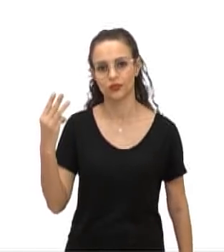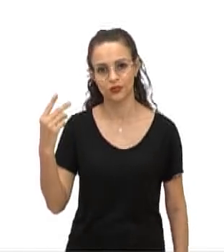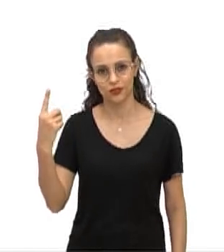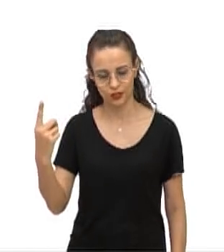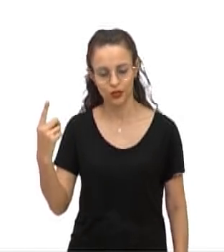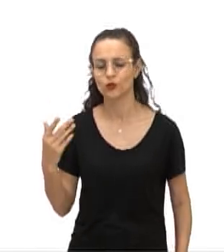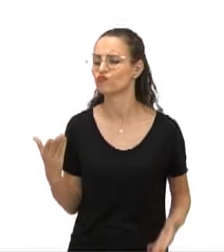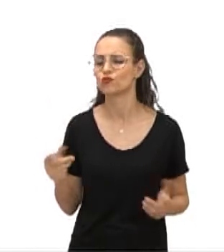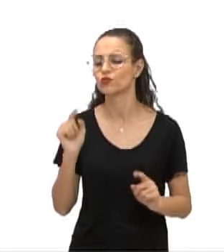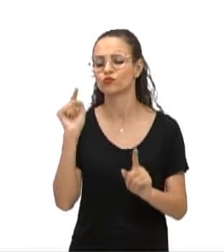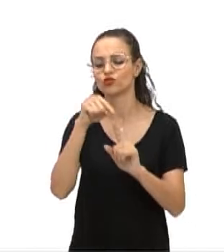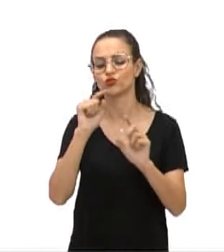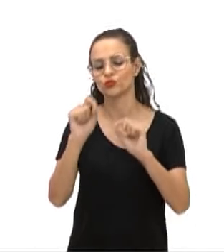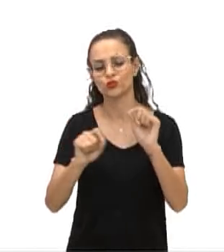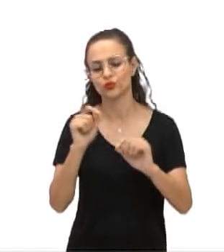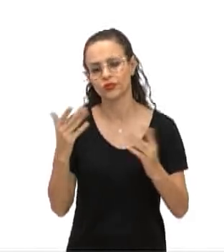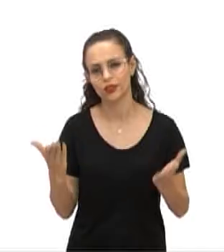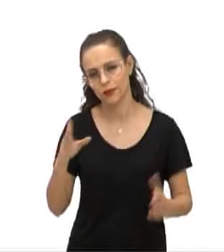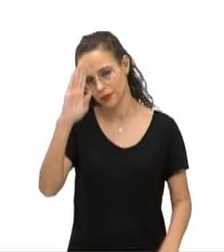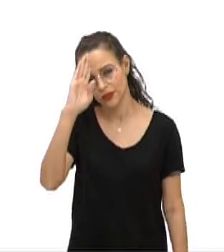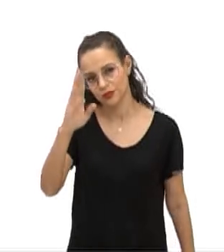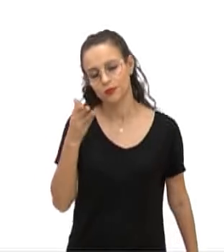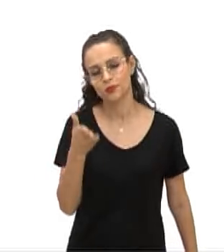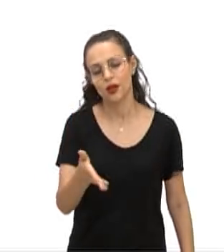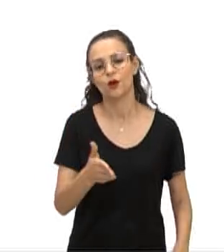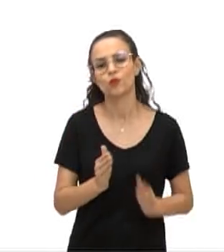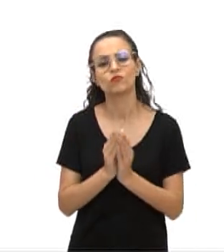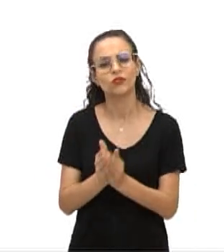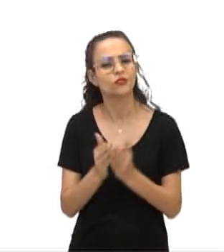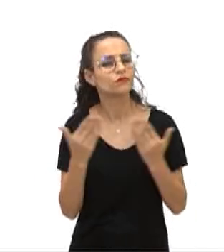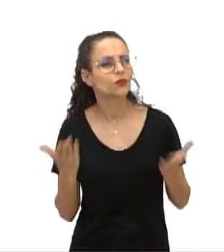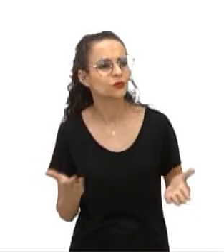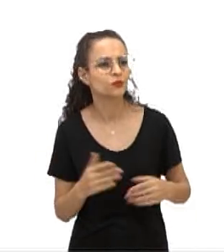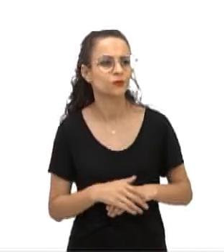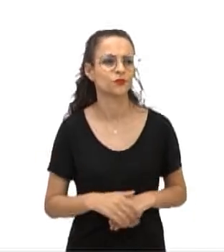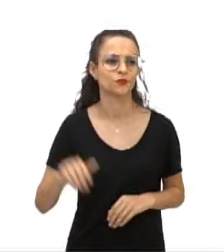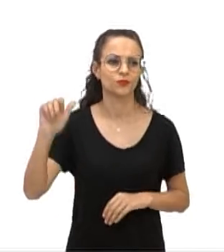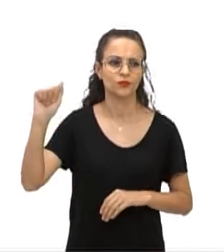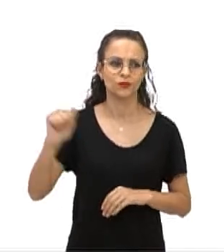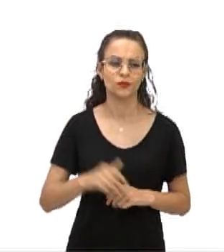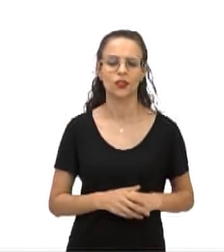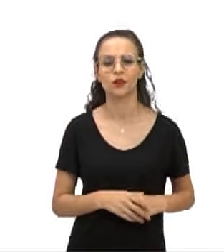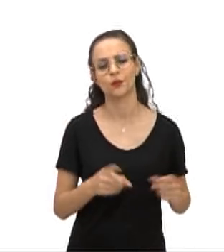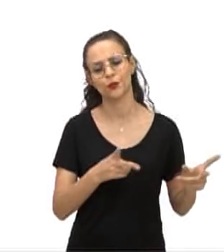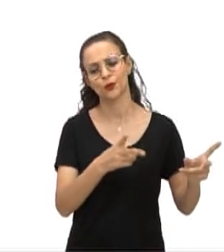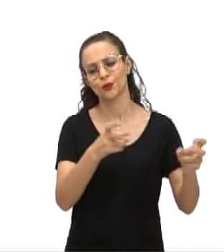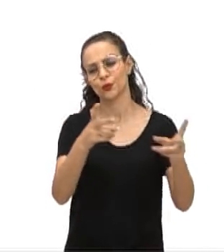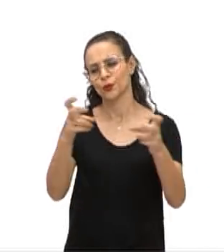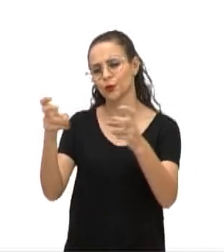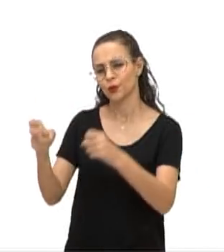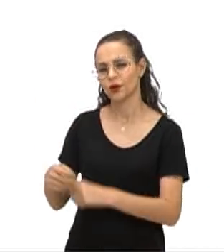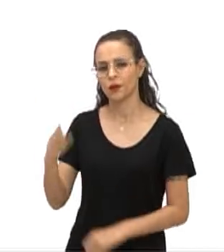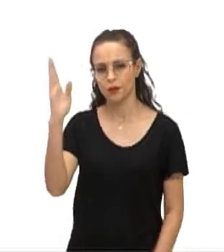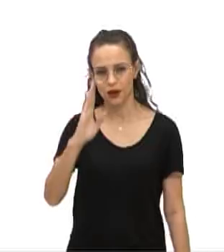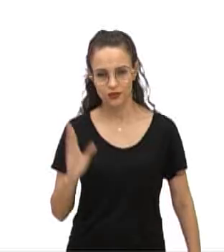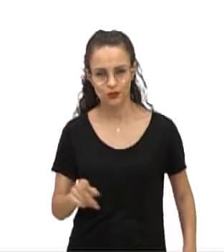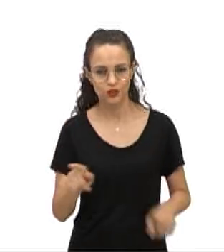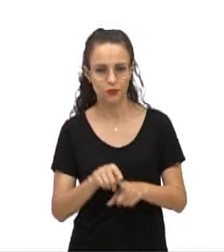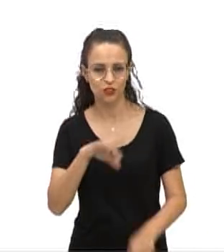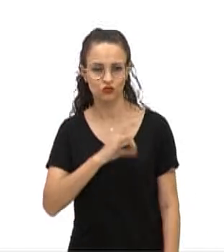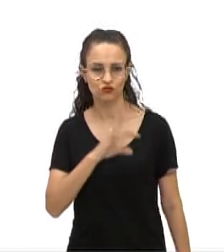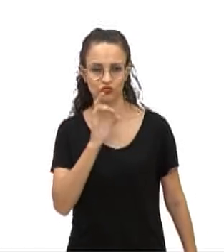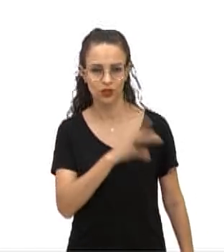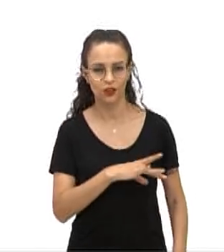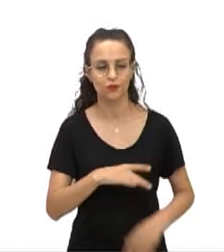na companhia de Charles Darwin? Qual que era o principal objetivo desse navio mesmo? Alternativa A era explorar o Brasil e o Chile.